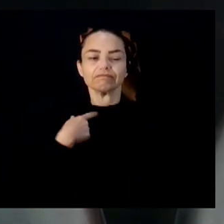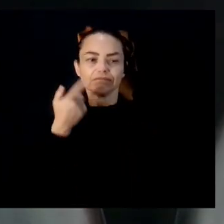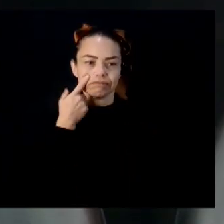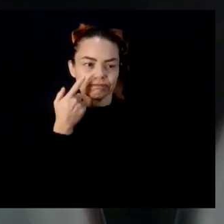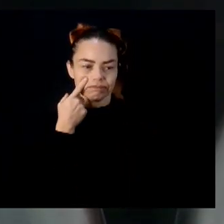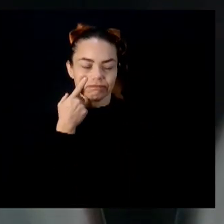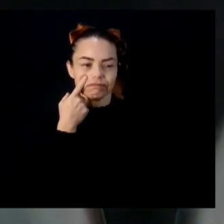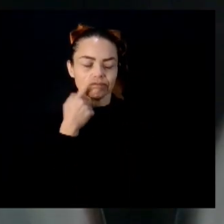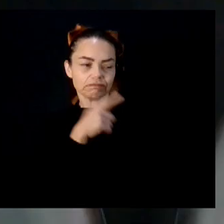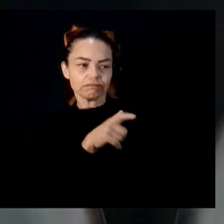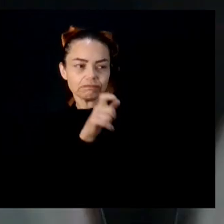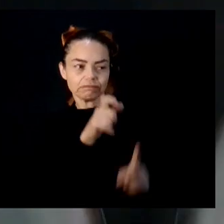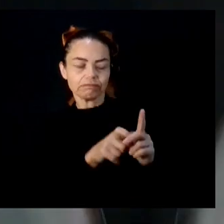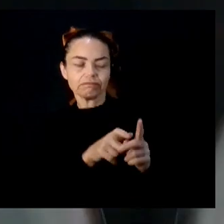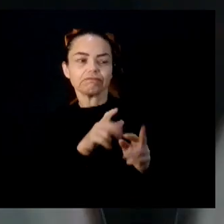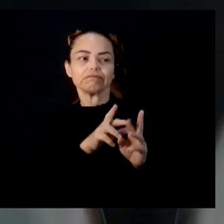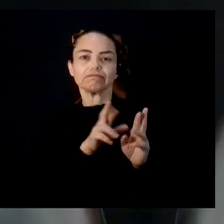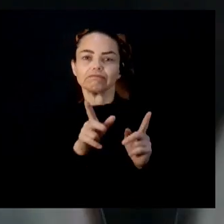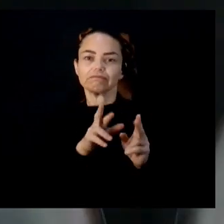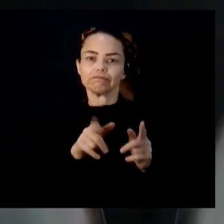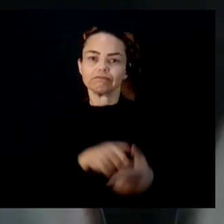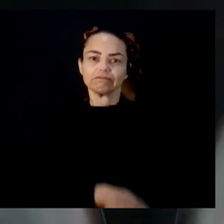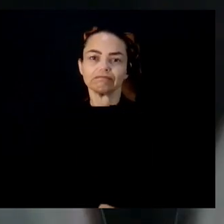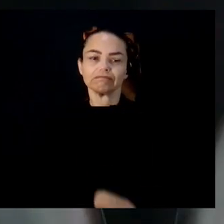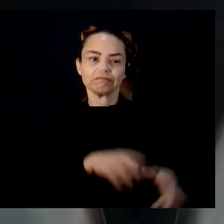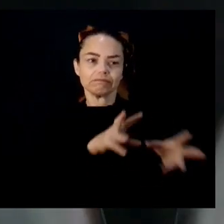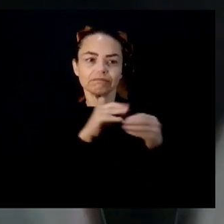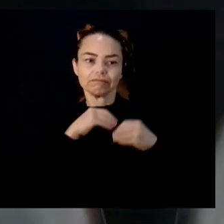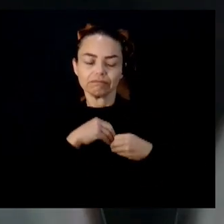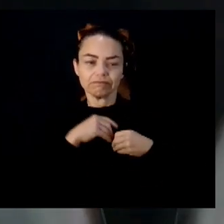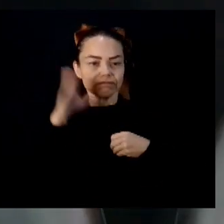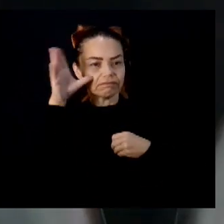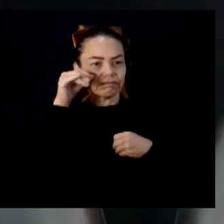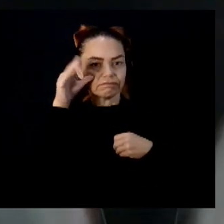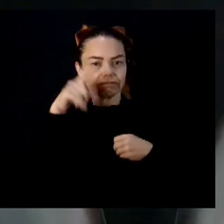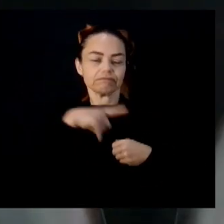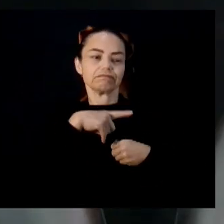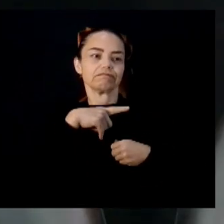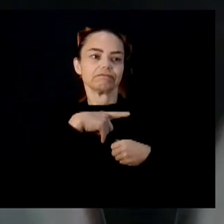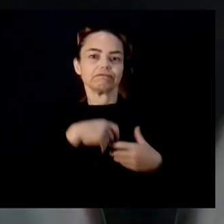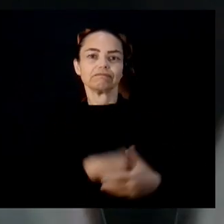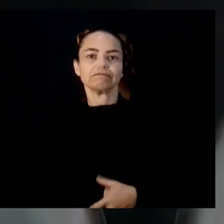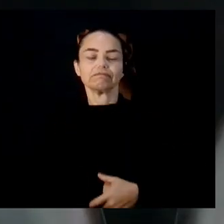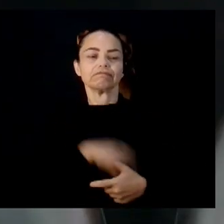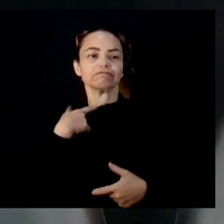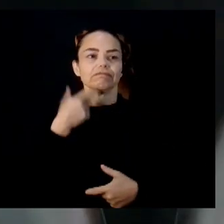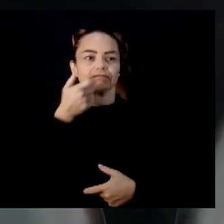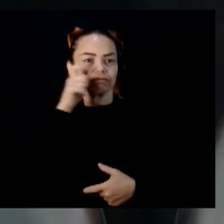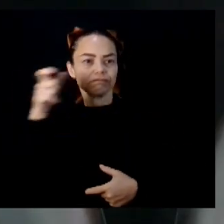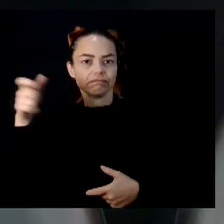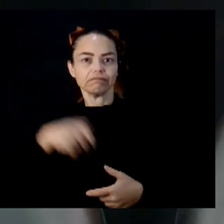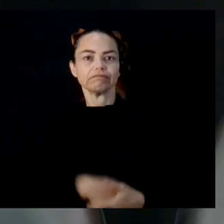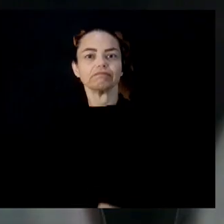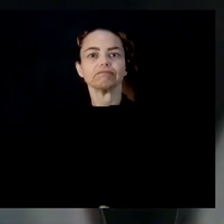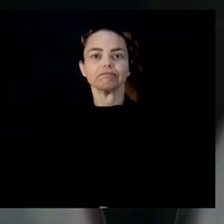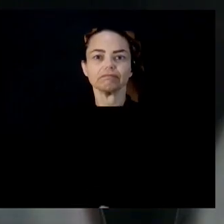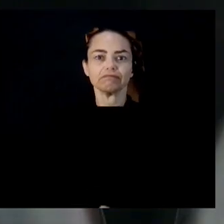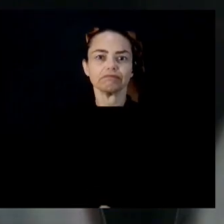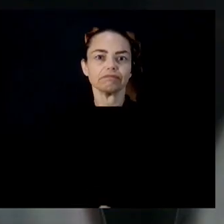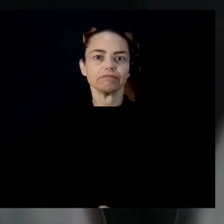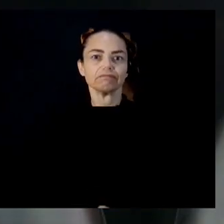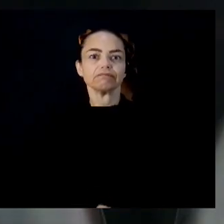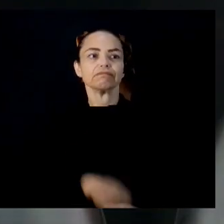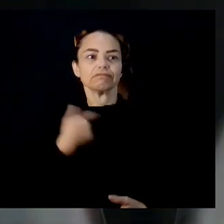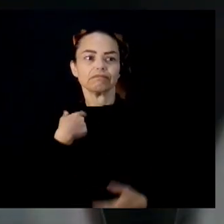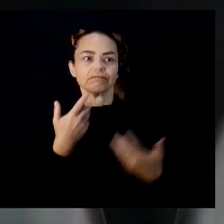com outros olhos, trazendo de novo aquela curiosidade que a gente tinha, aquele interesse. Então,